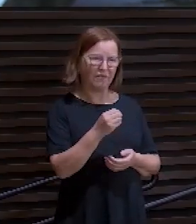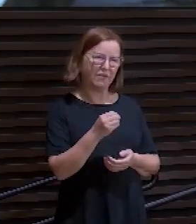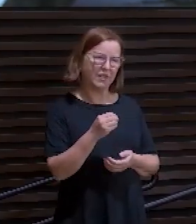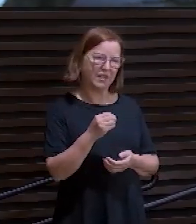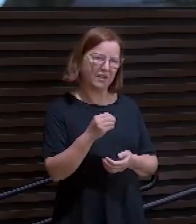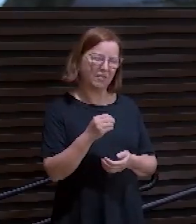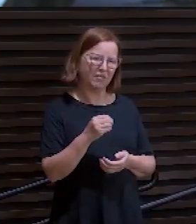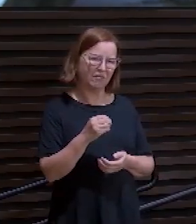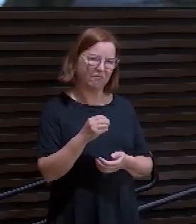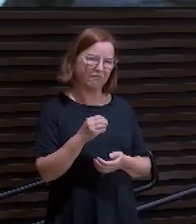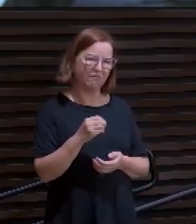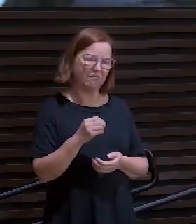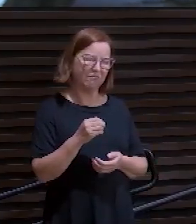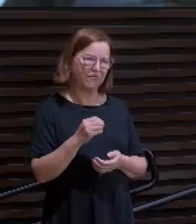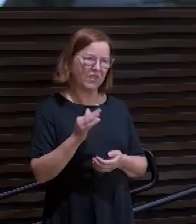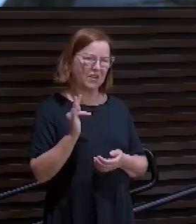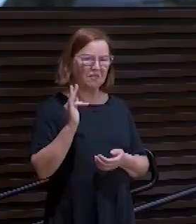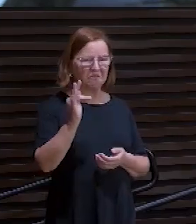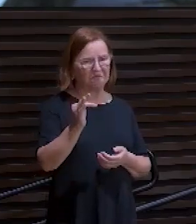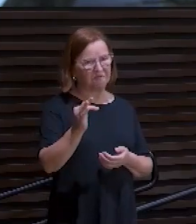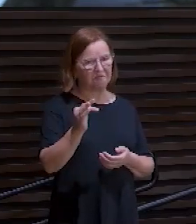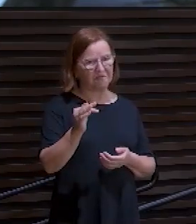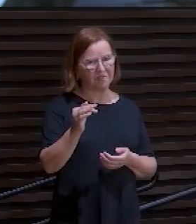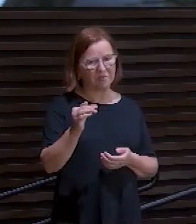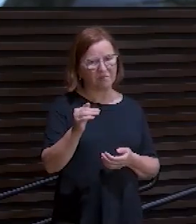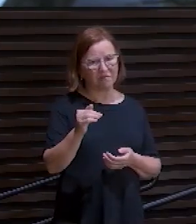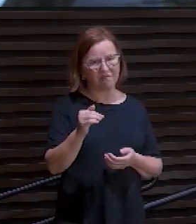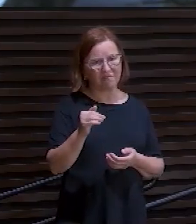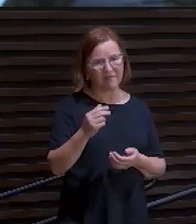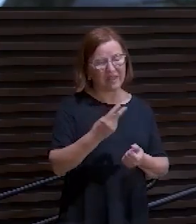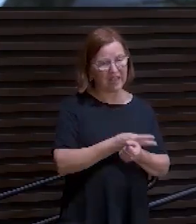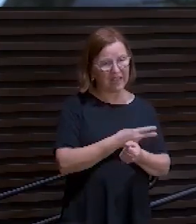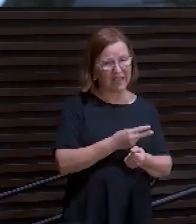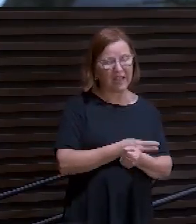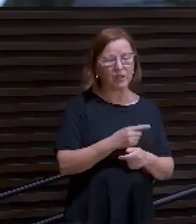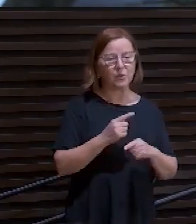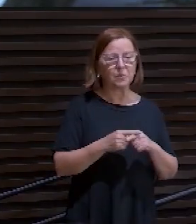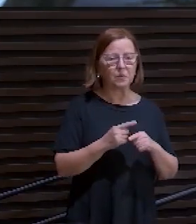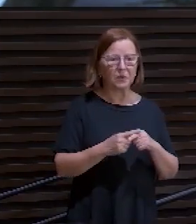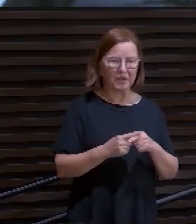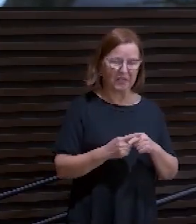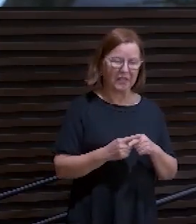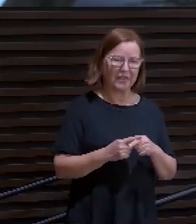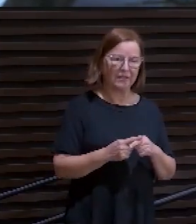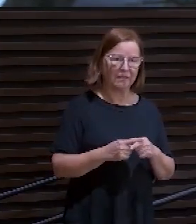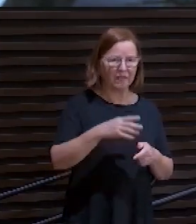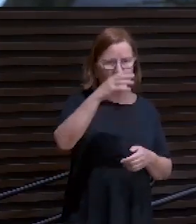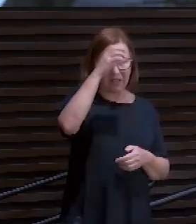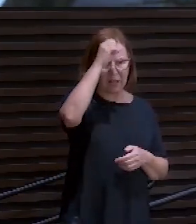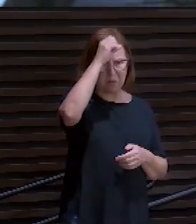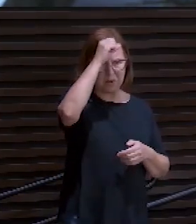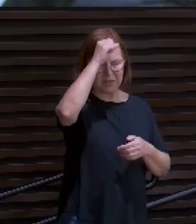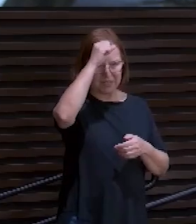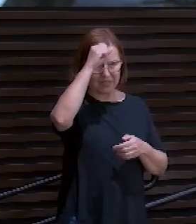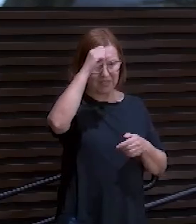terrível, porque eles vão aprender de você que aquele lugar é um lugar para se